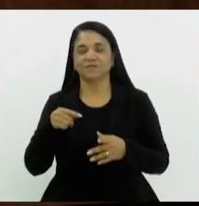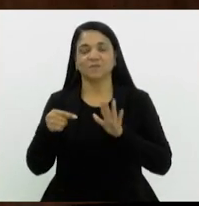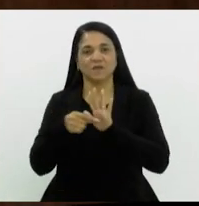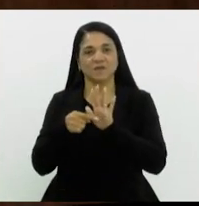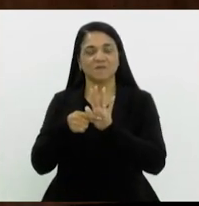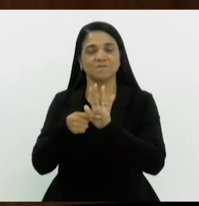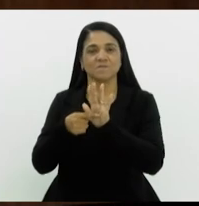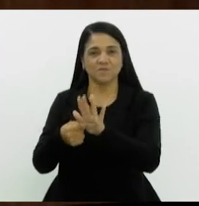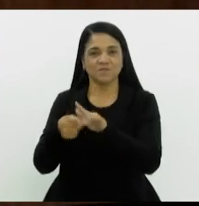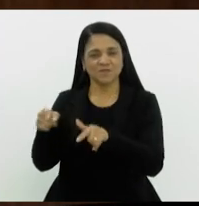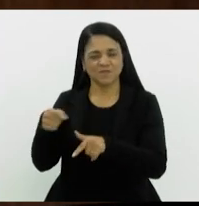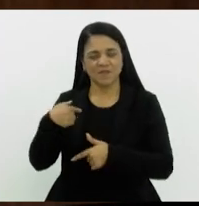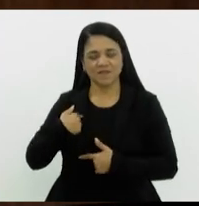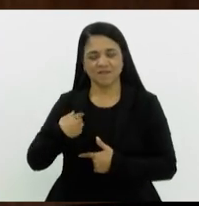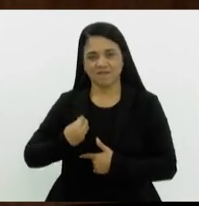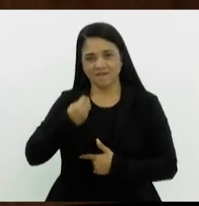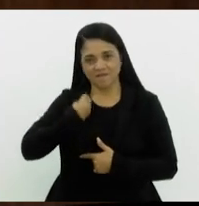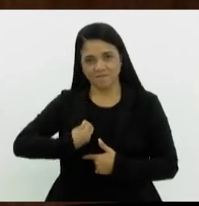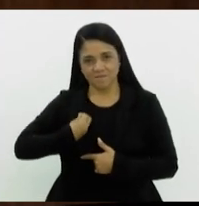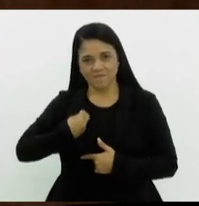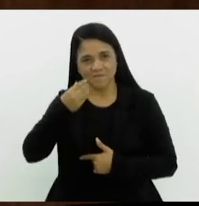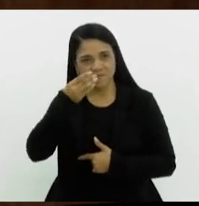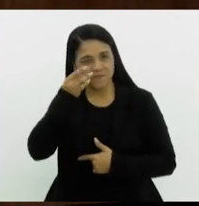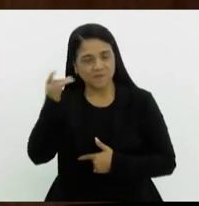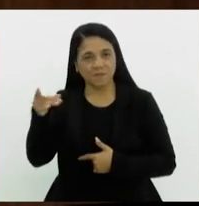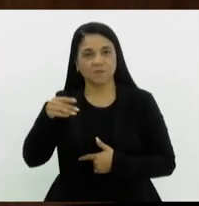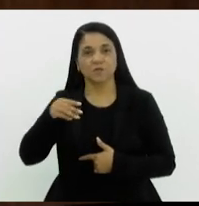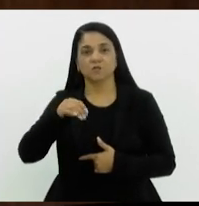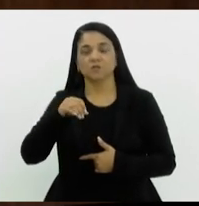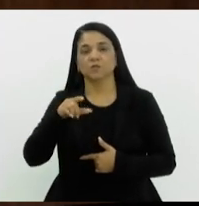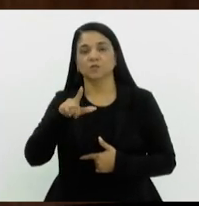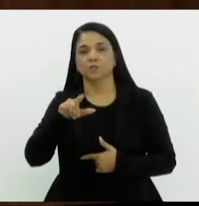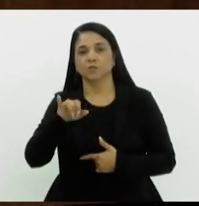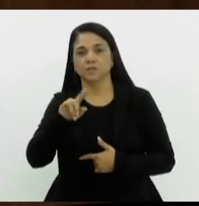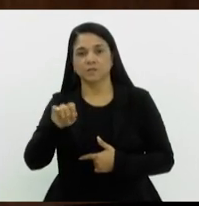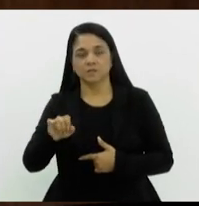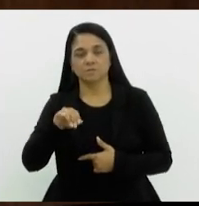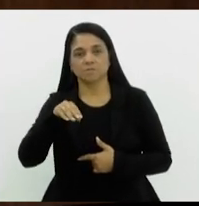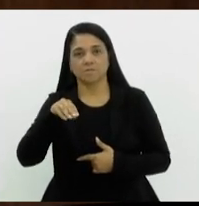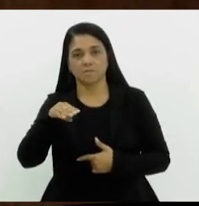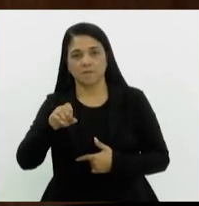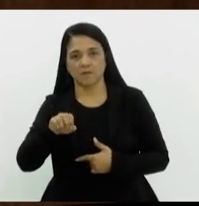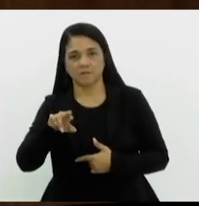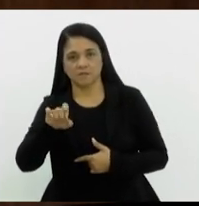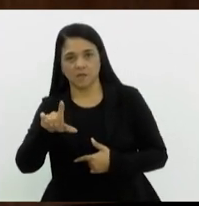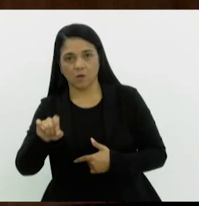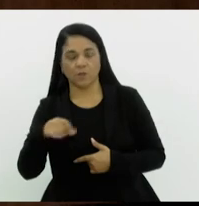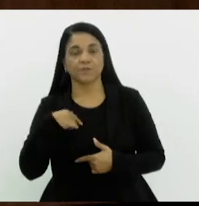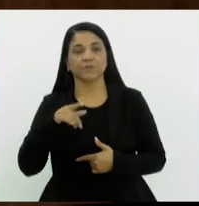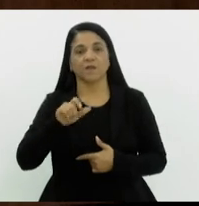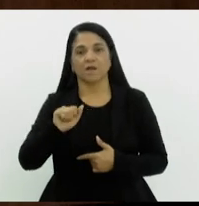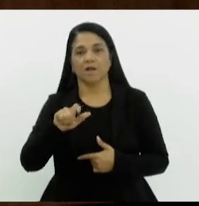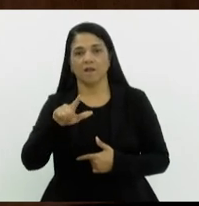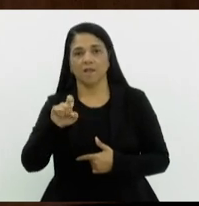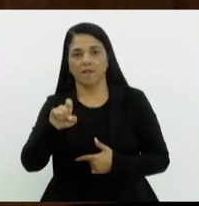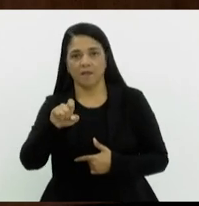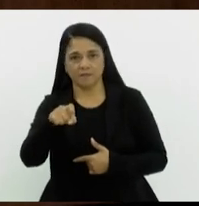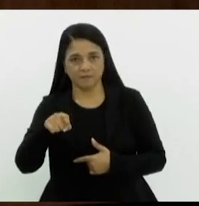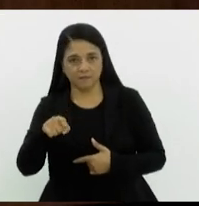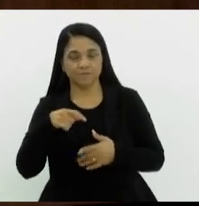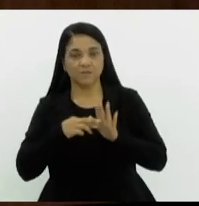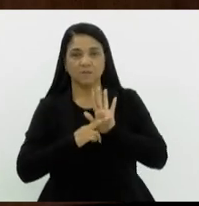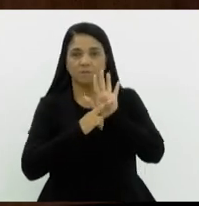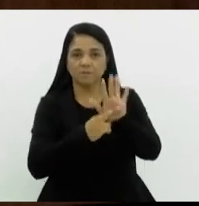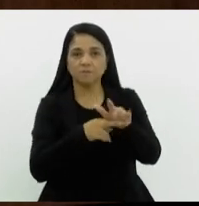do meu irmão Luiz Marcelo, grande parceiro, pastor Johnny Max, da nossa equipe, Alex, representando todos